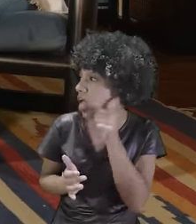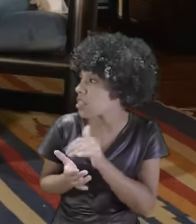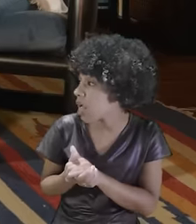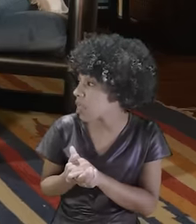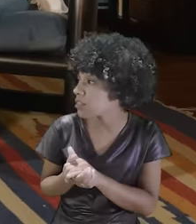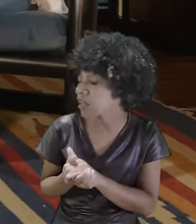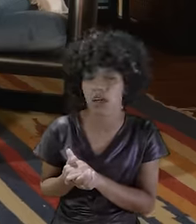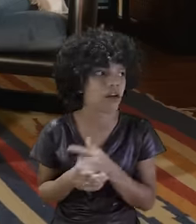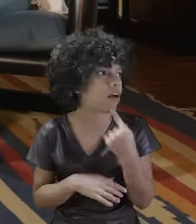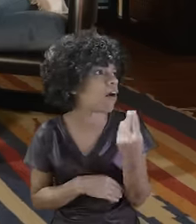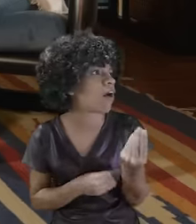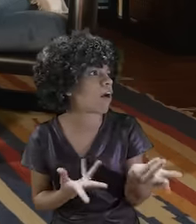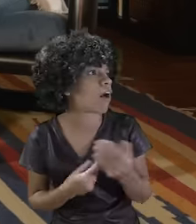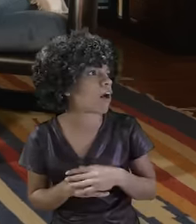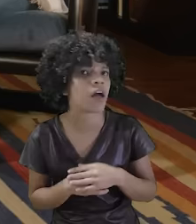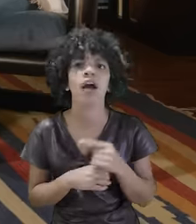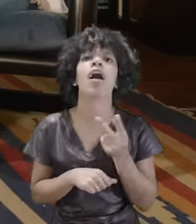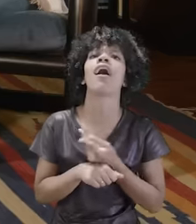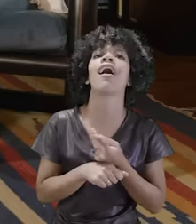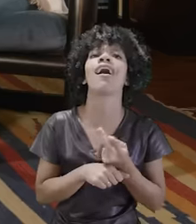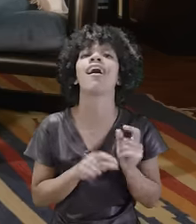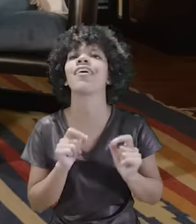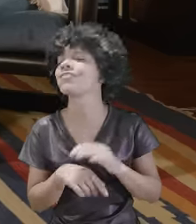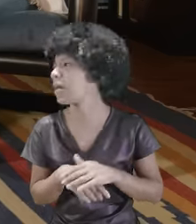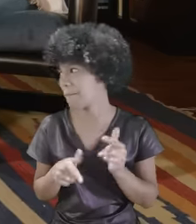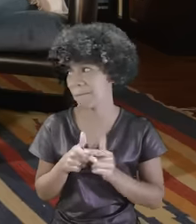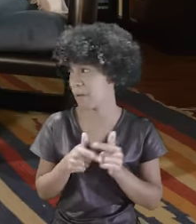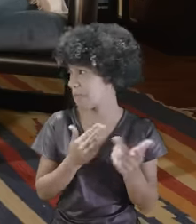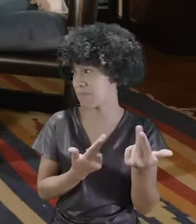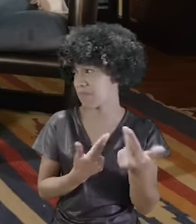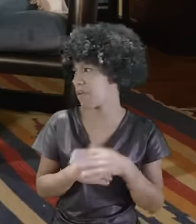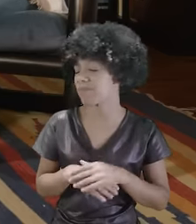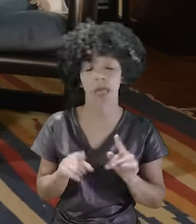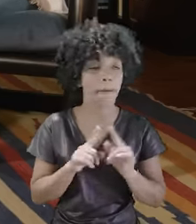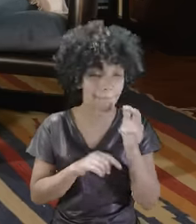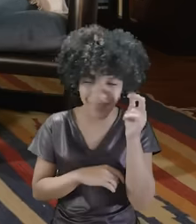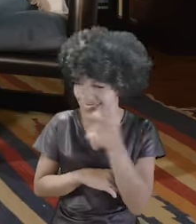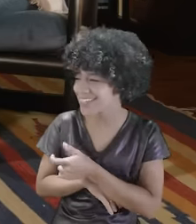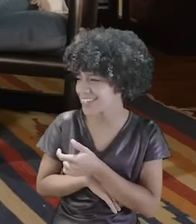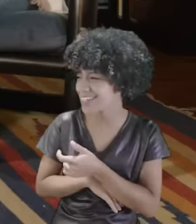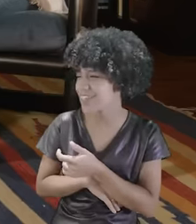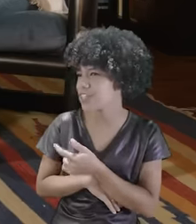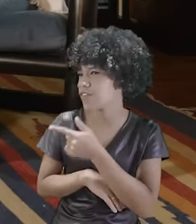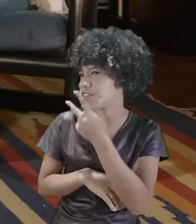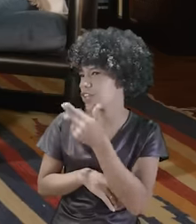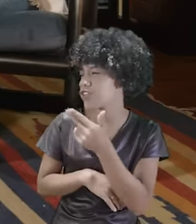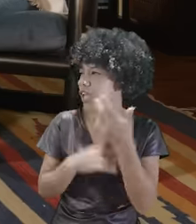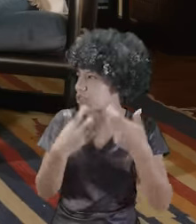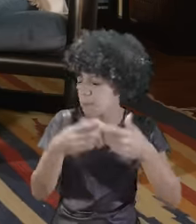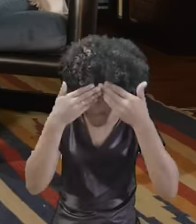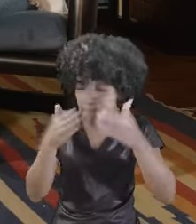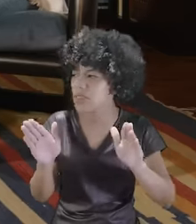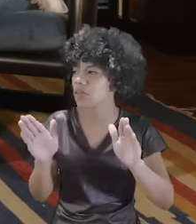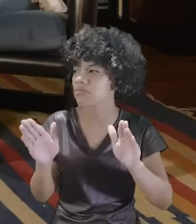então tá Não sei ela tá olhando os mesmos problemas a gente tem interesse ele te ver você acha que a sua